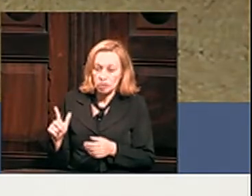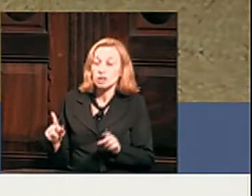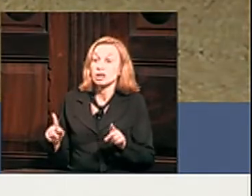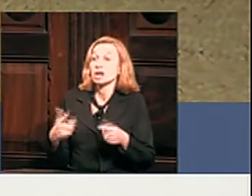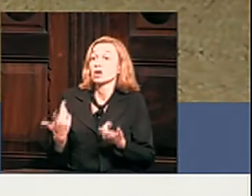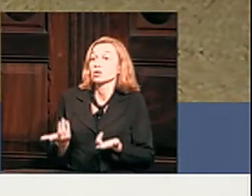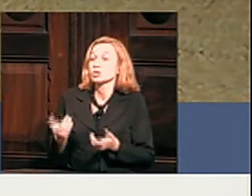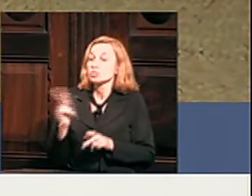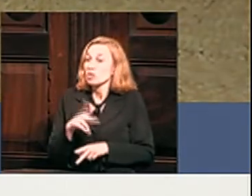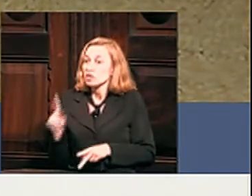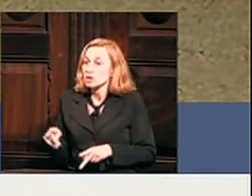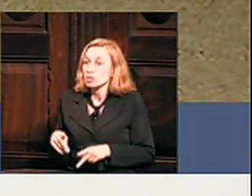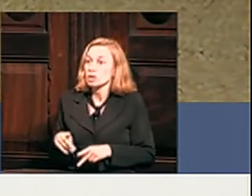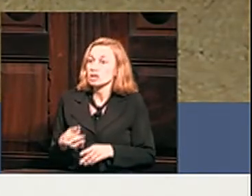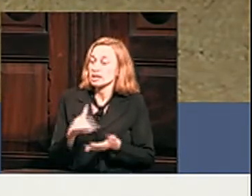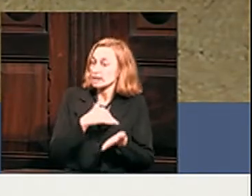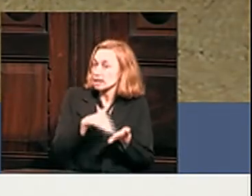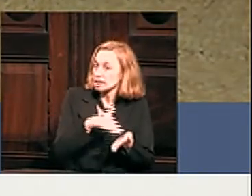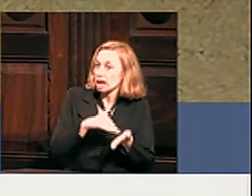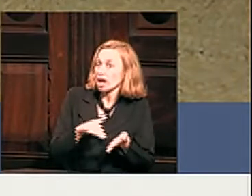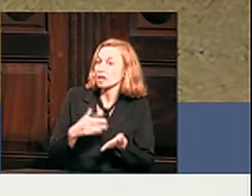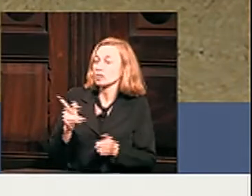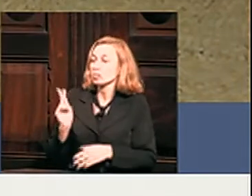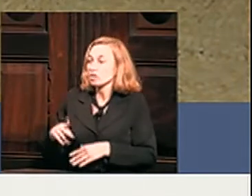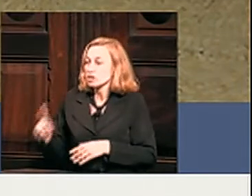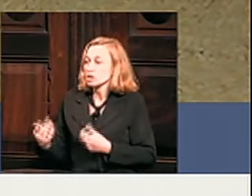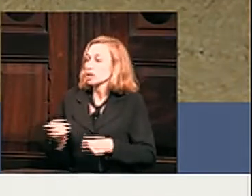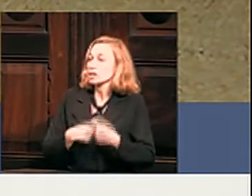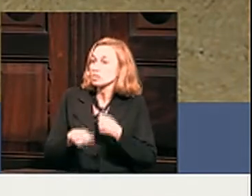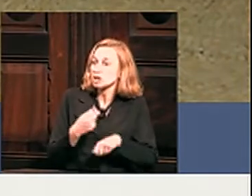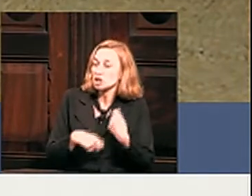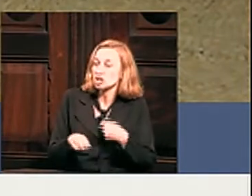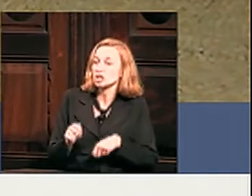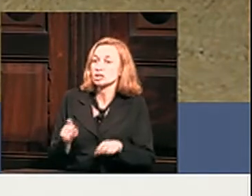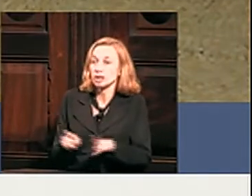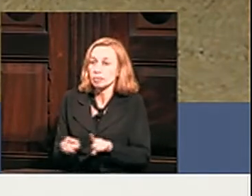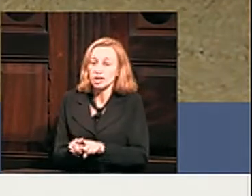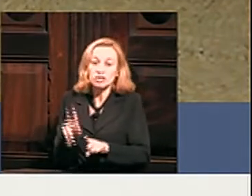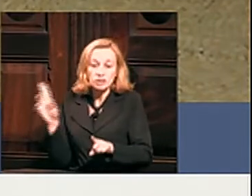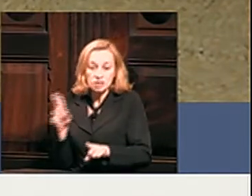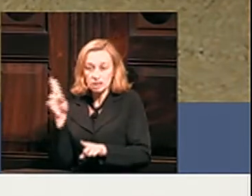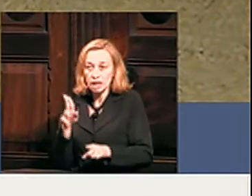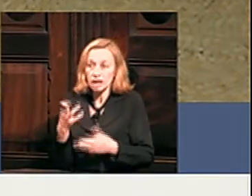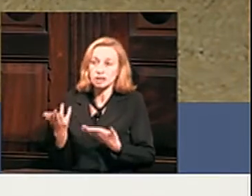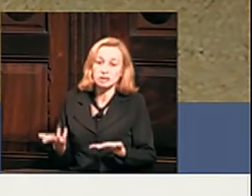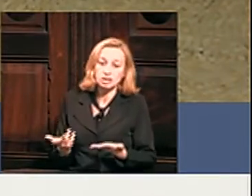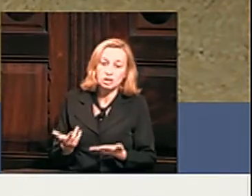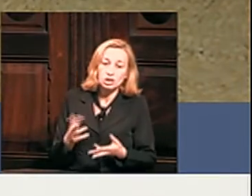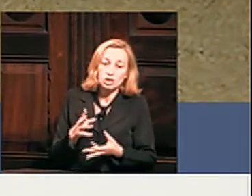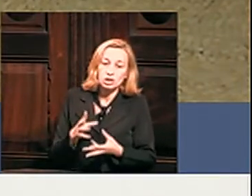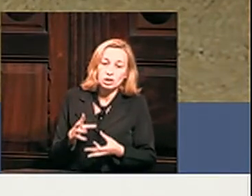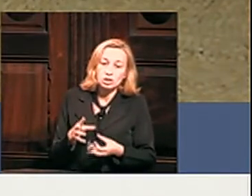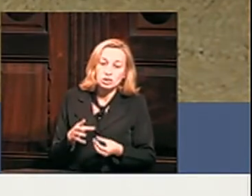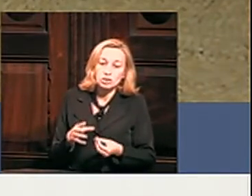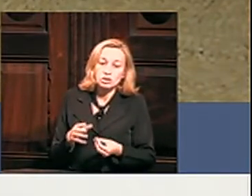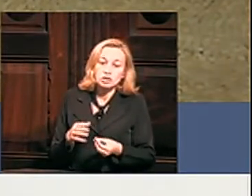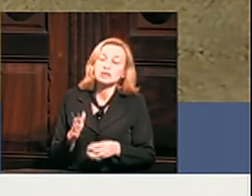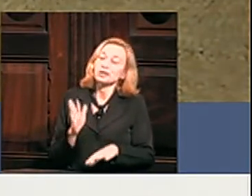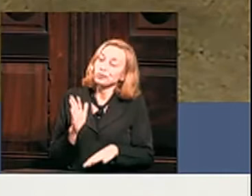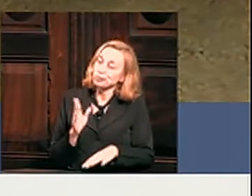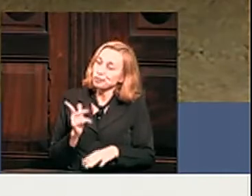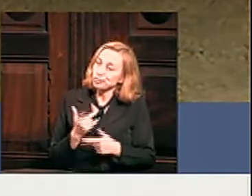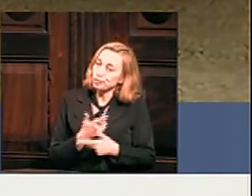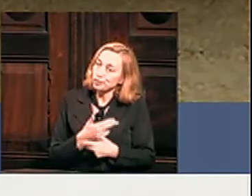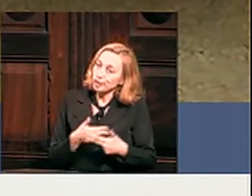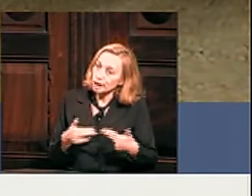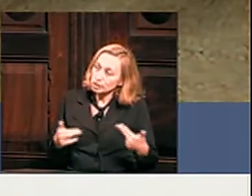secretários, os professores são também assistentes administrativos, os professores são também auxiliares administrativos, ou seja, ainda tem muita coisa